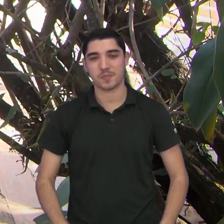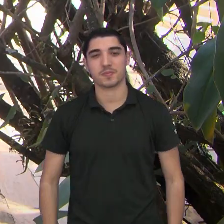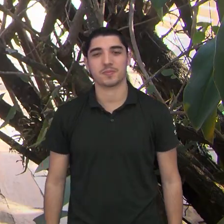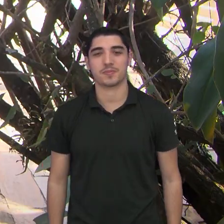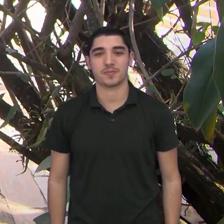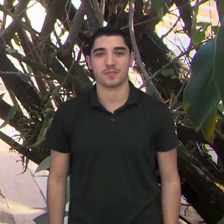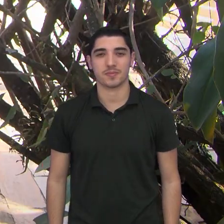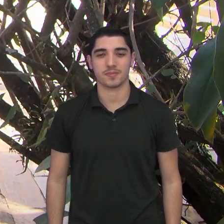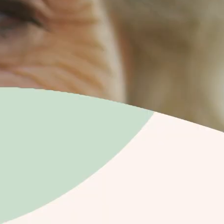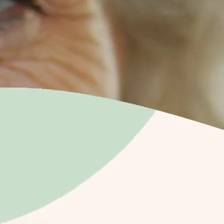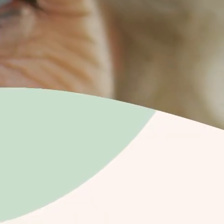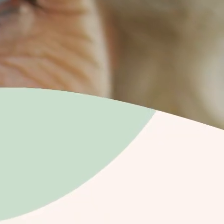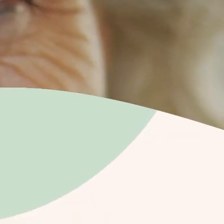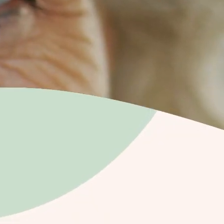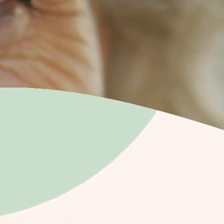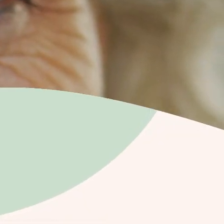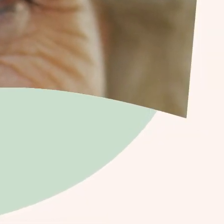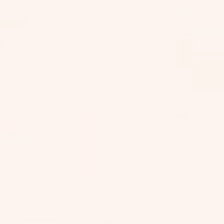sai daí, hein?